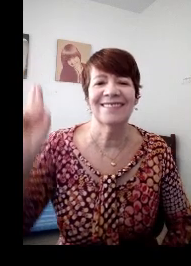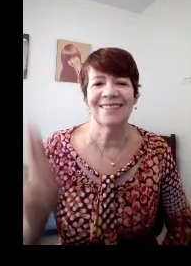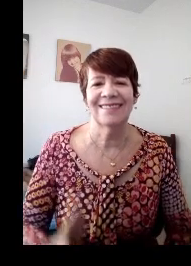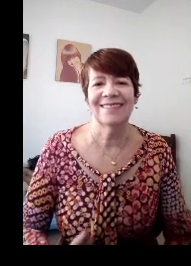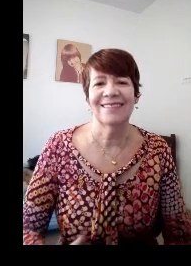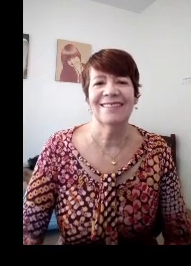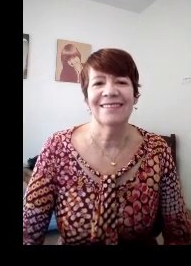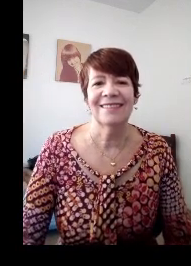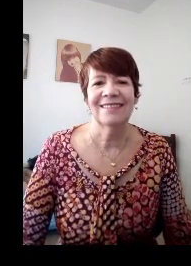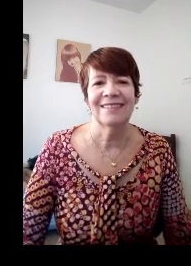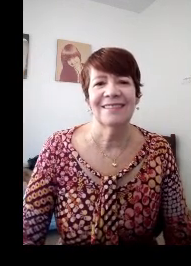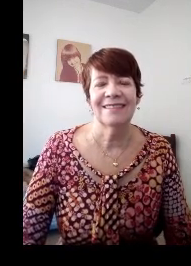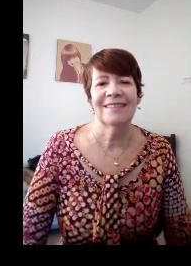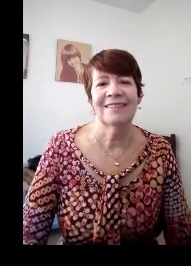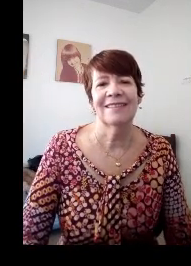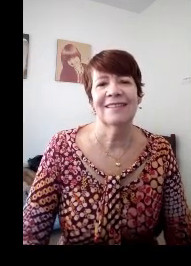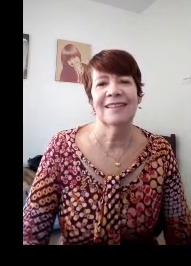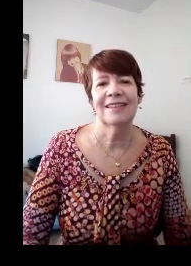Amém.